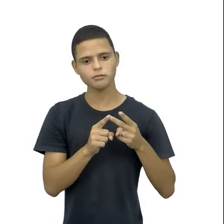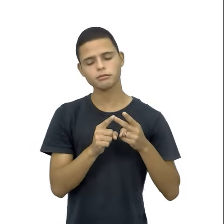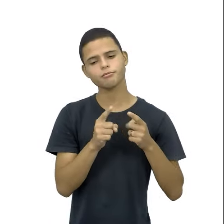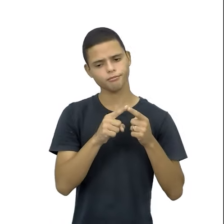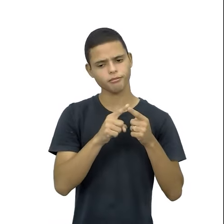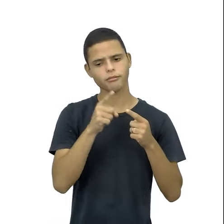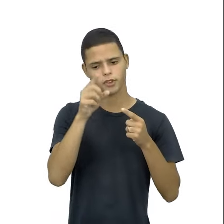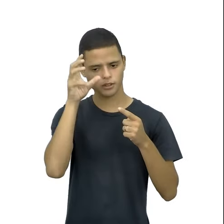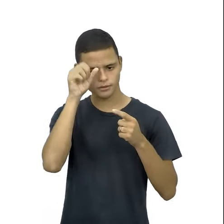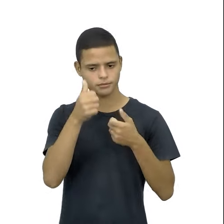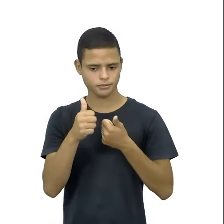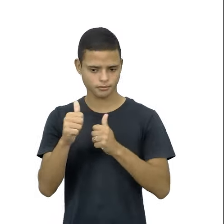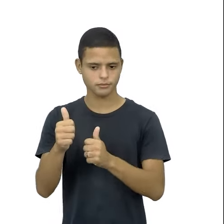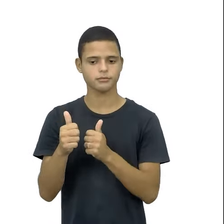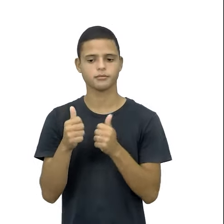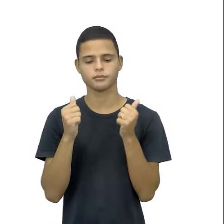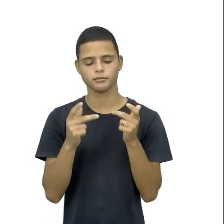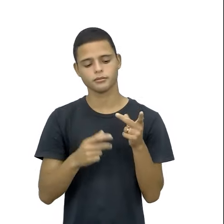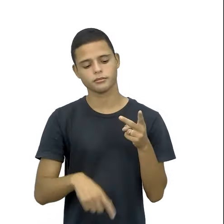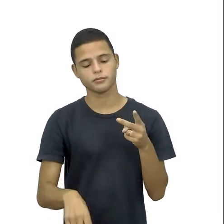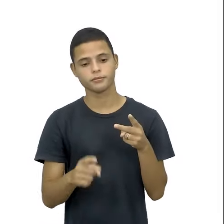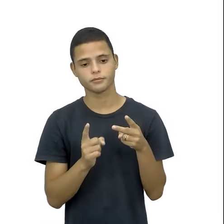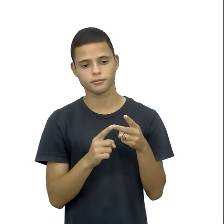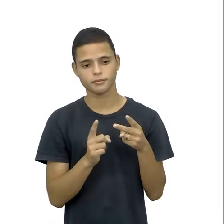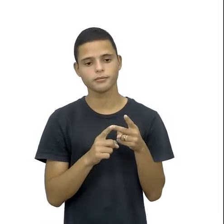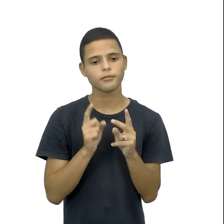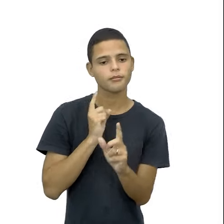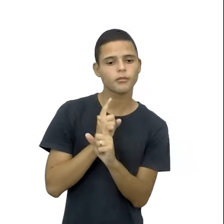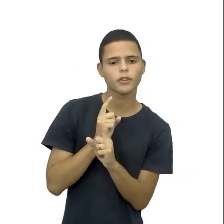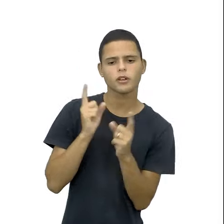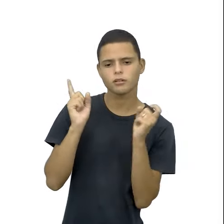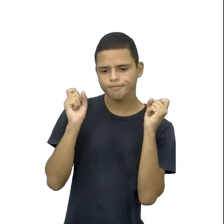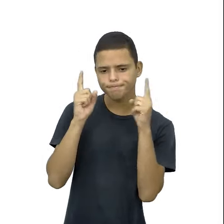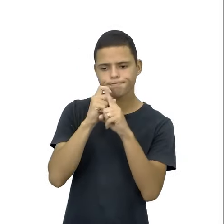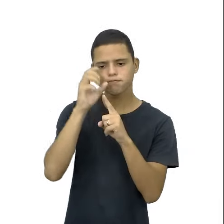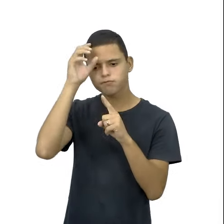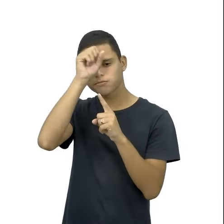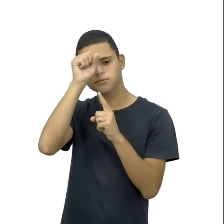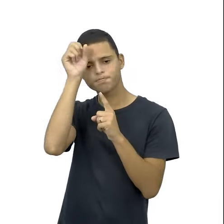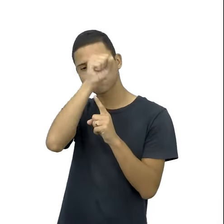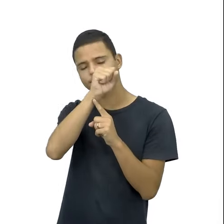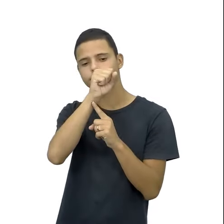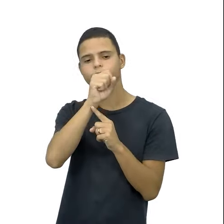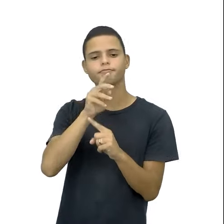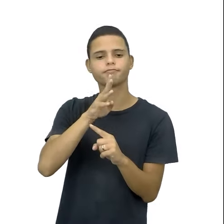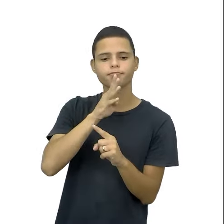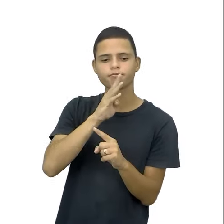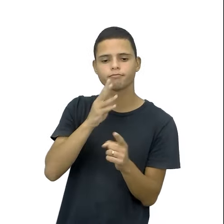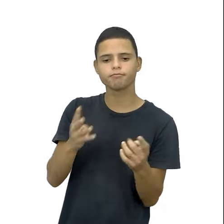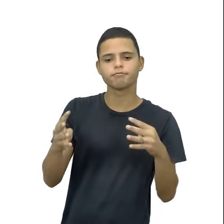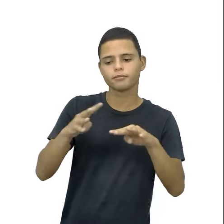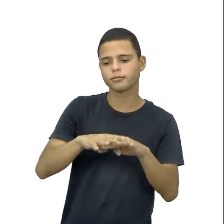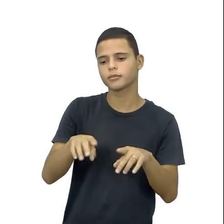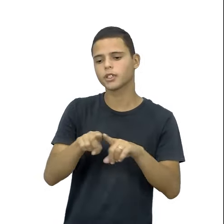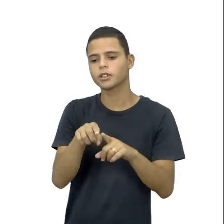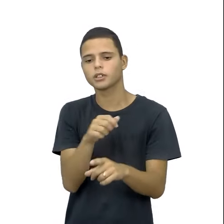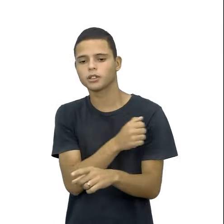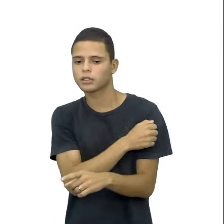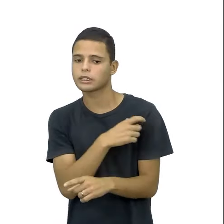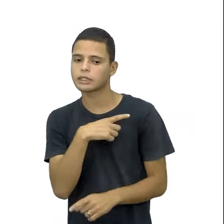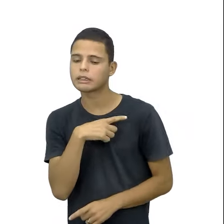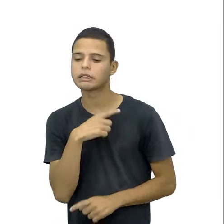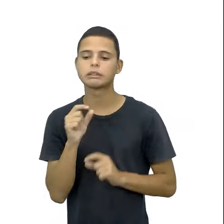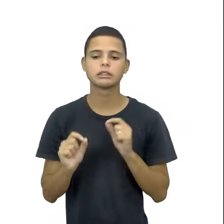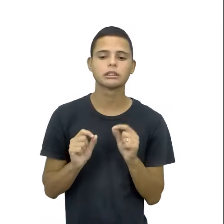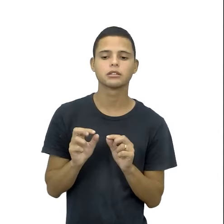estão acompanhando, tá? Identificar as dificuldades de aprendizagem e de conhecimentos matemáticos que os estudantes